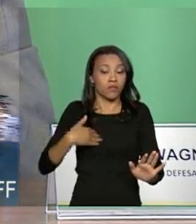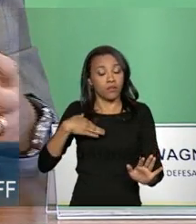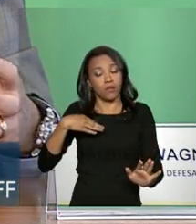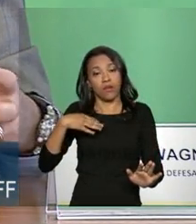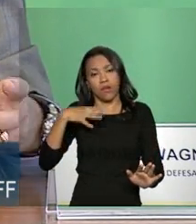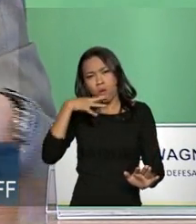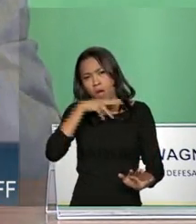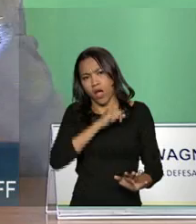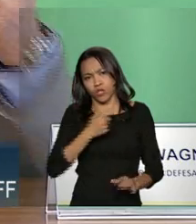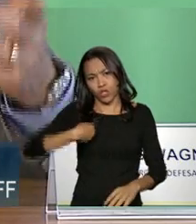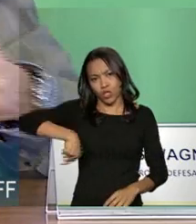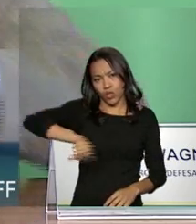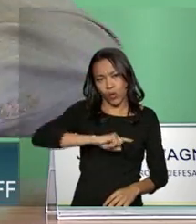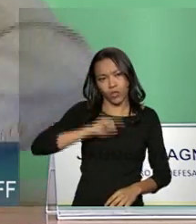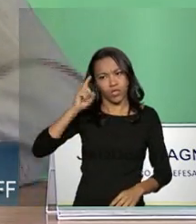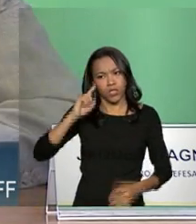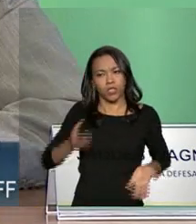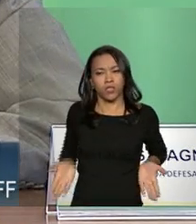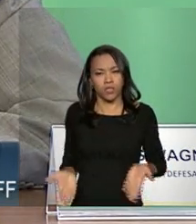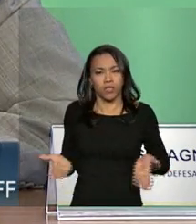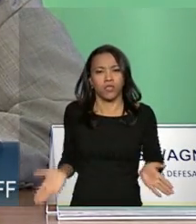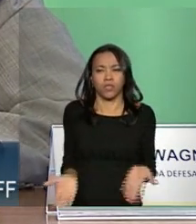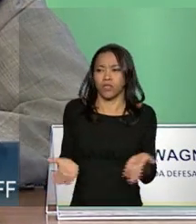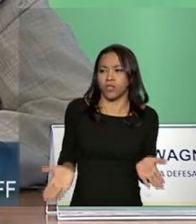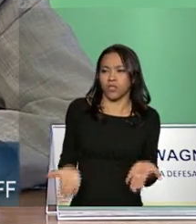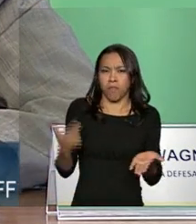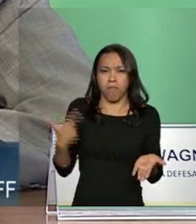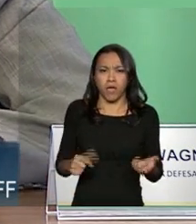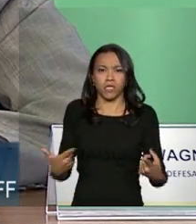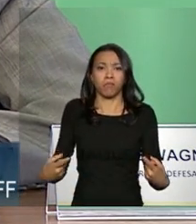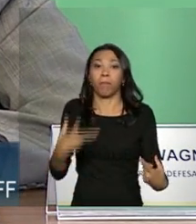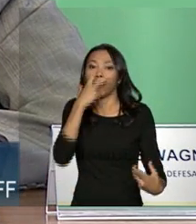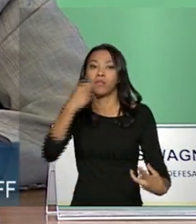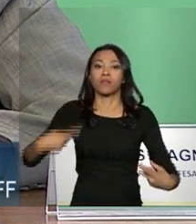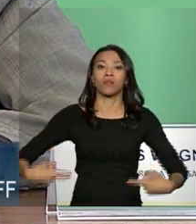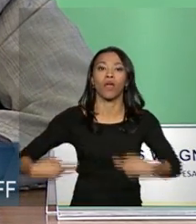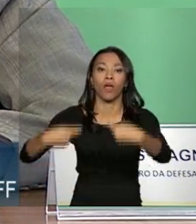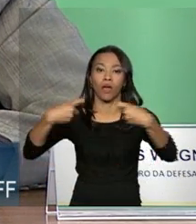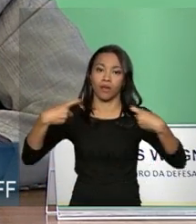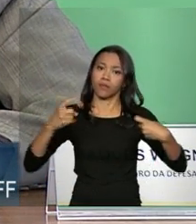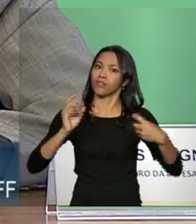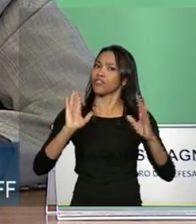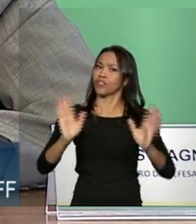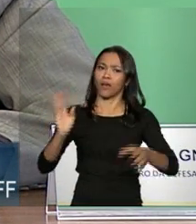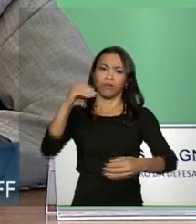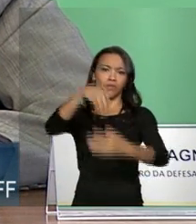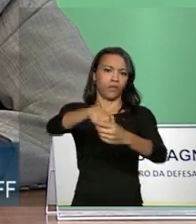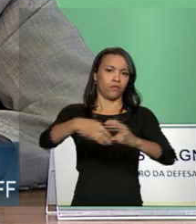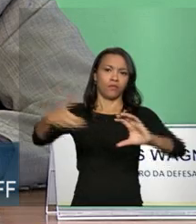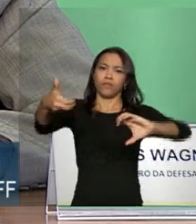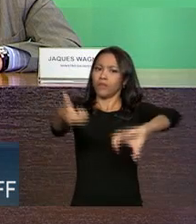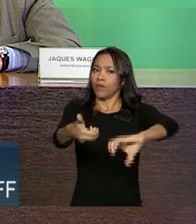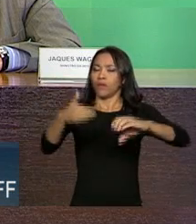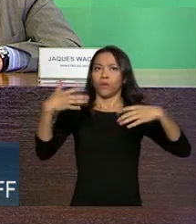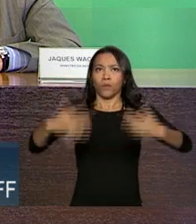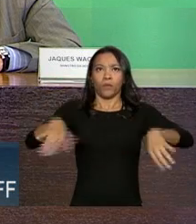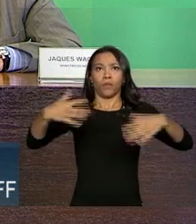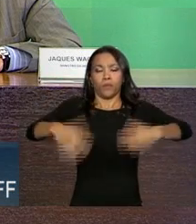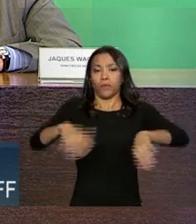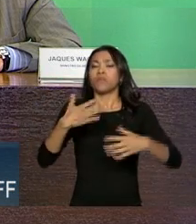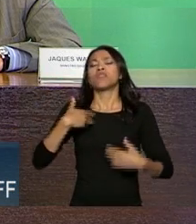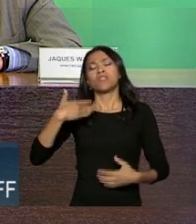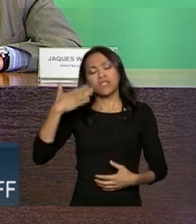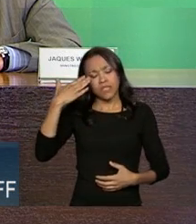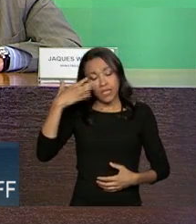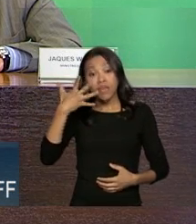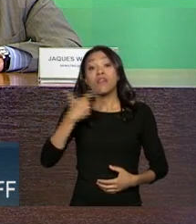positivo a gente estimular mais guerra num ambiente já muito conflituado. Eu acho que quem é governo